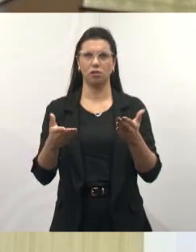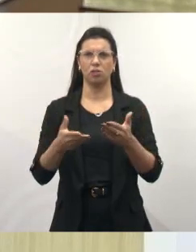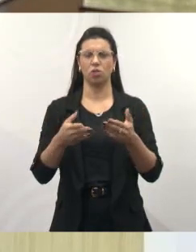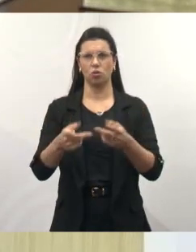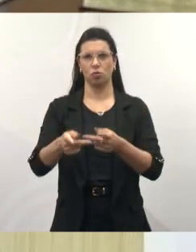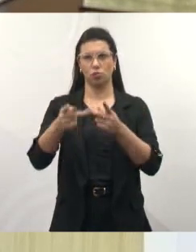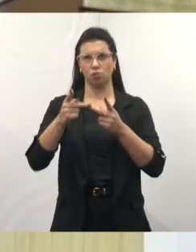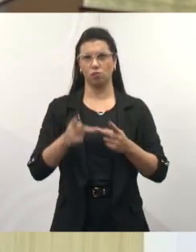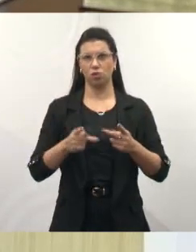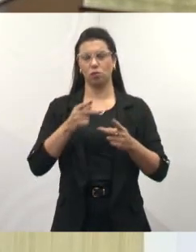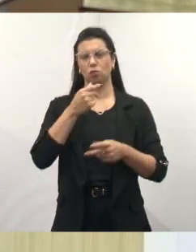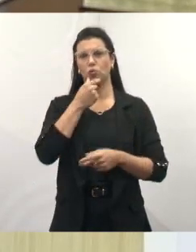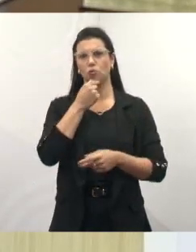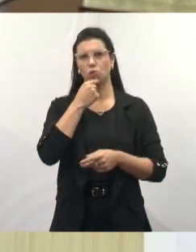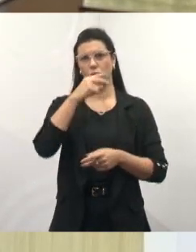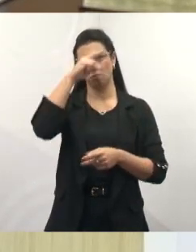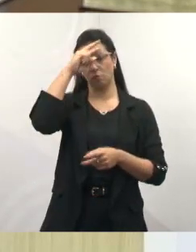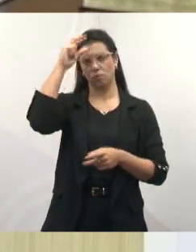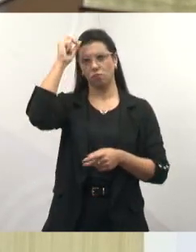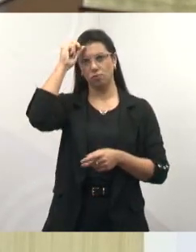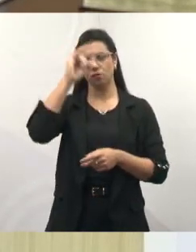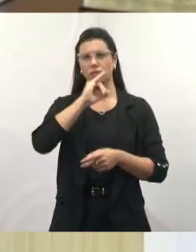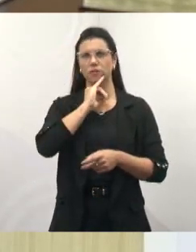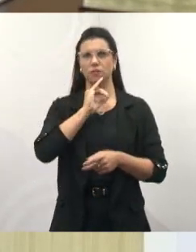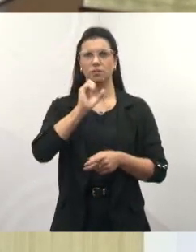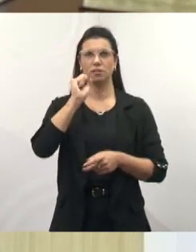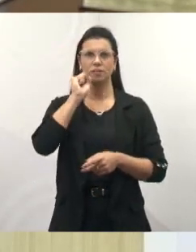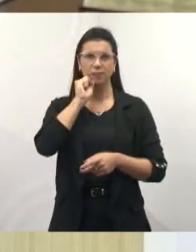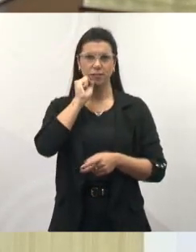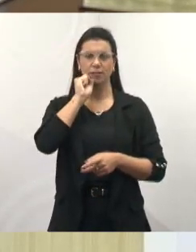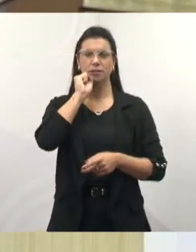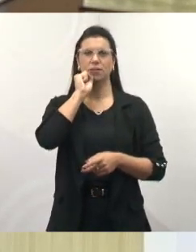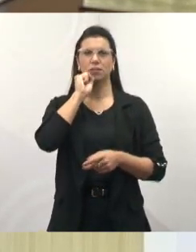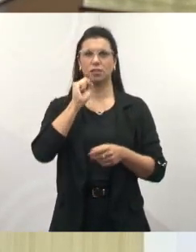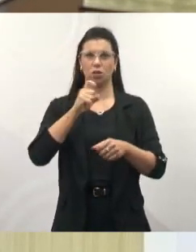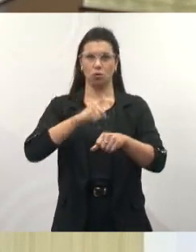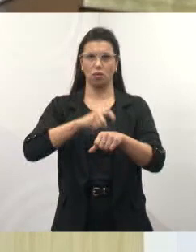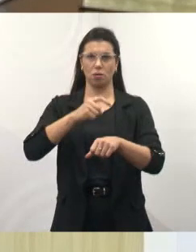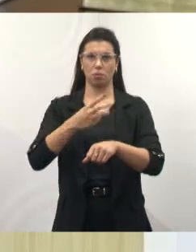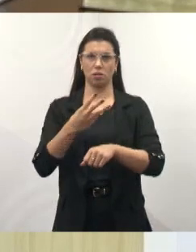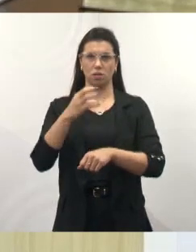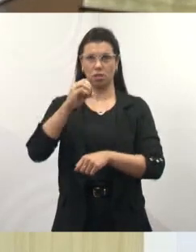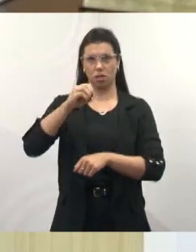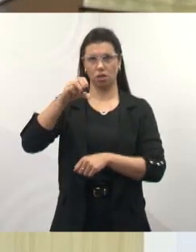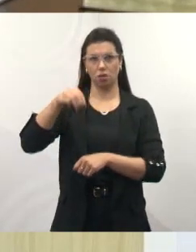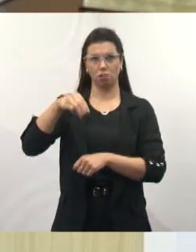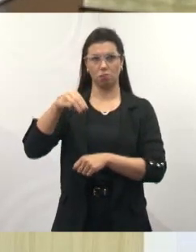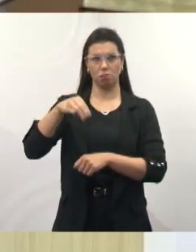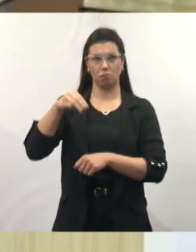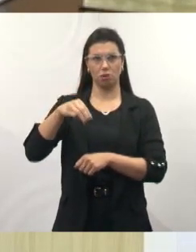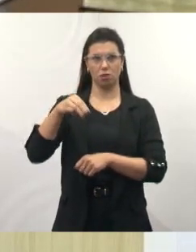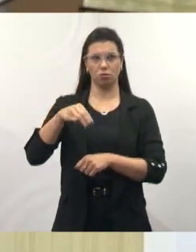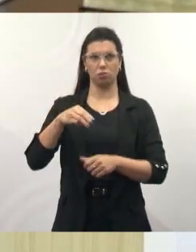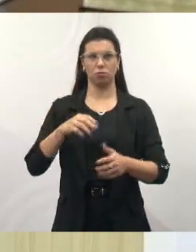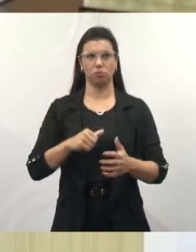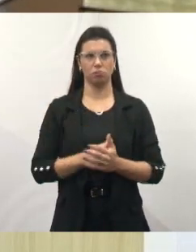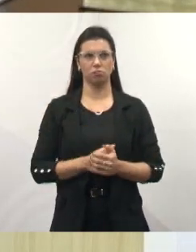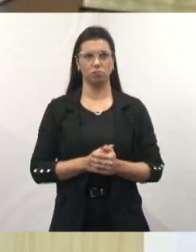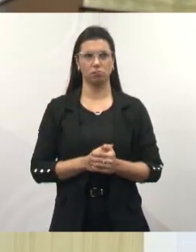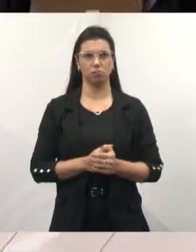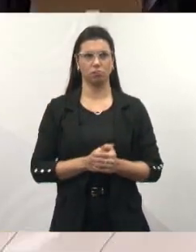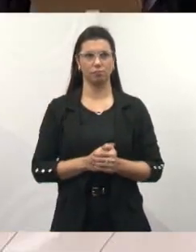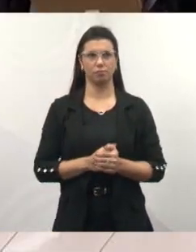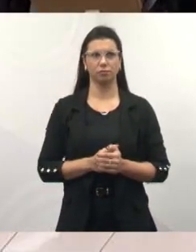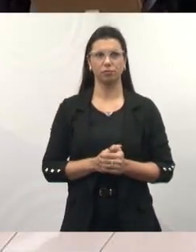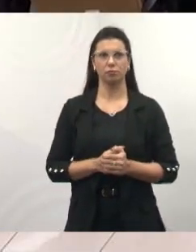casa o excelentíssimo senhor prefeito Isaías José de Santana, que terá o tempo de 30 minutos para a sustentação oral